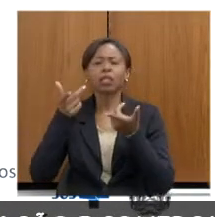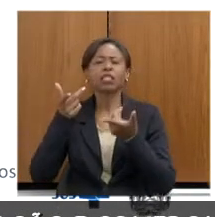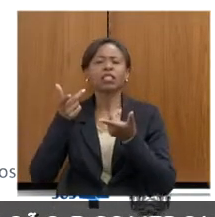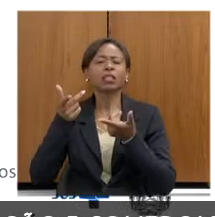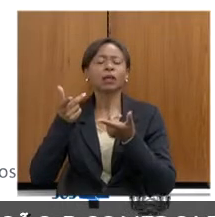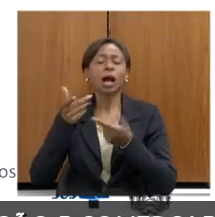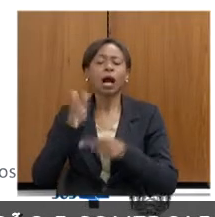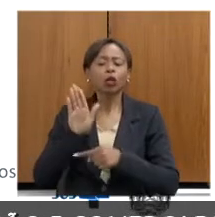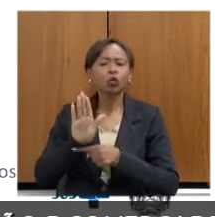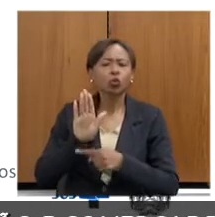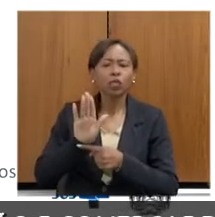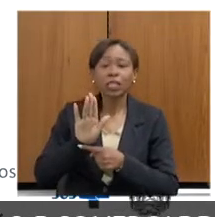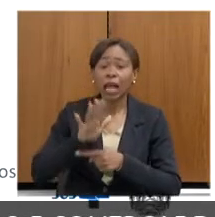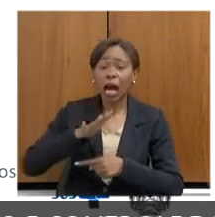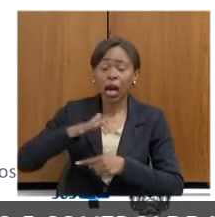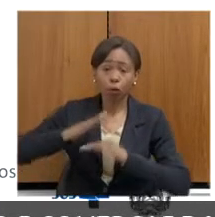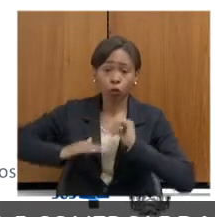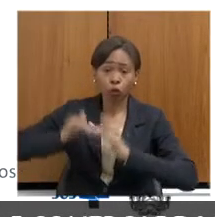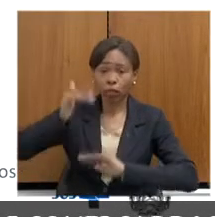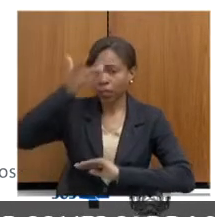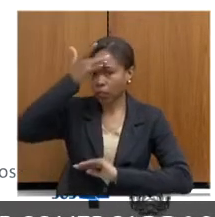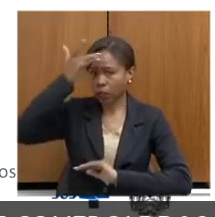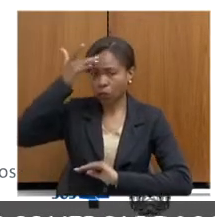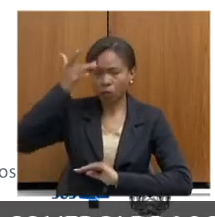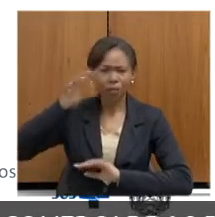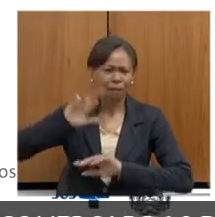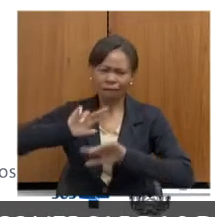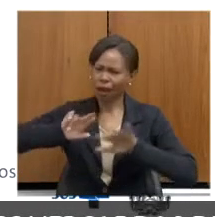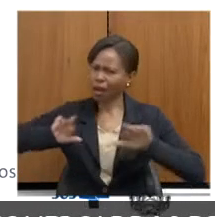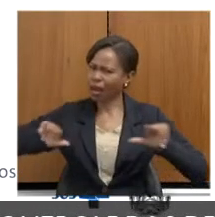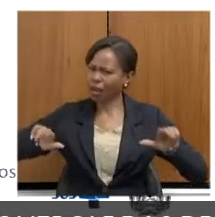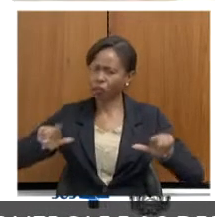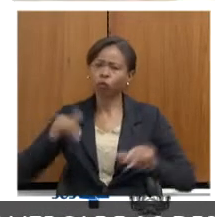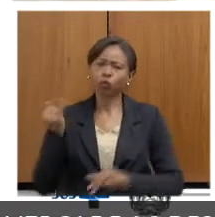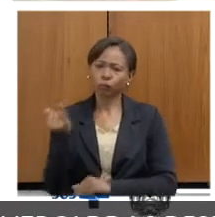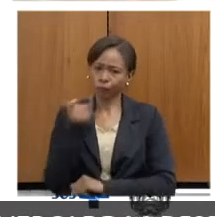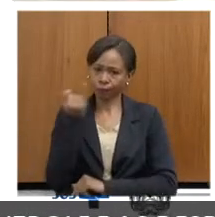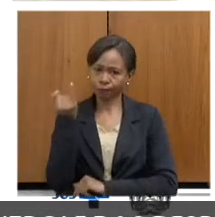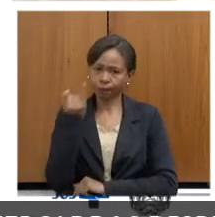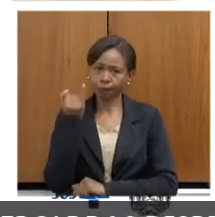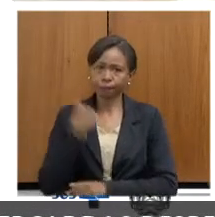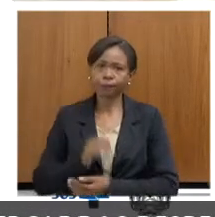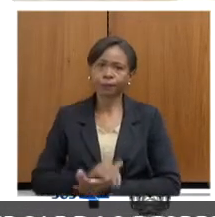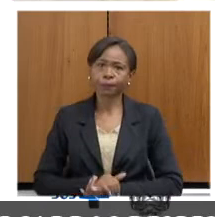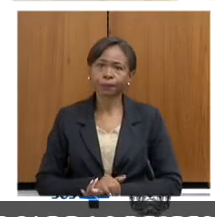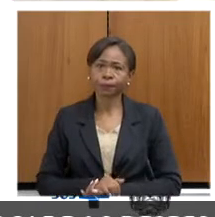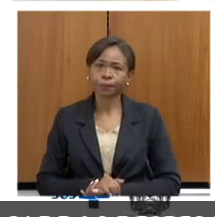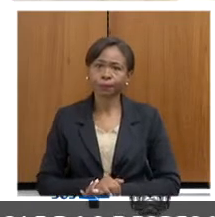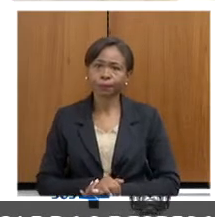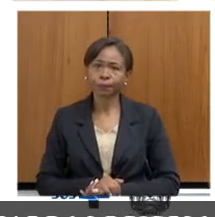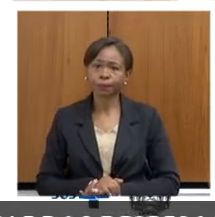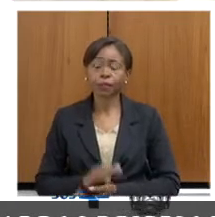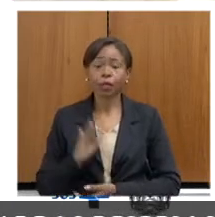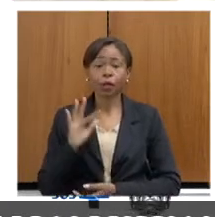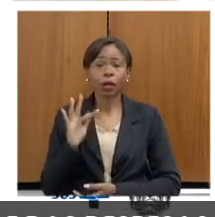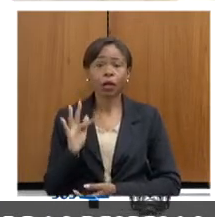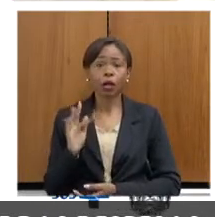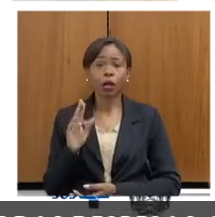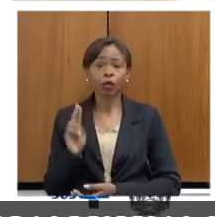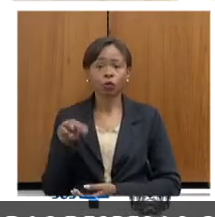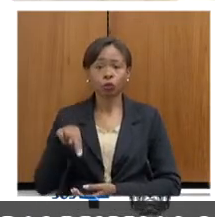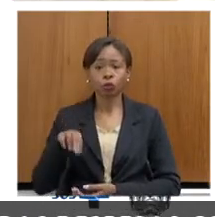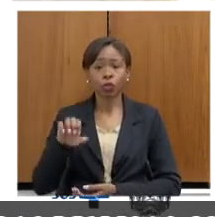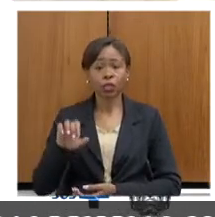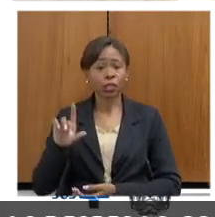vários os programas da expe muito importante pode passar de novo e a funed agora